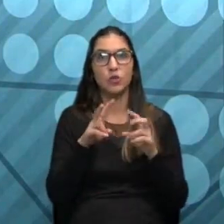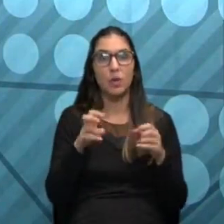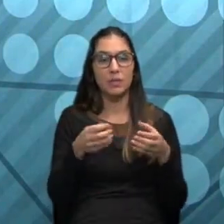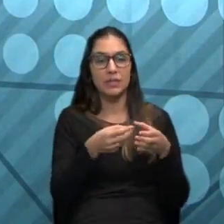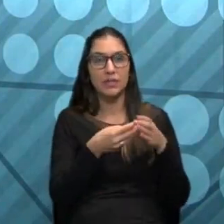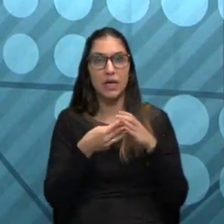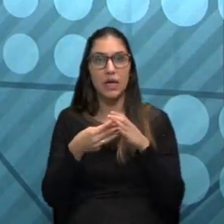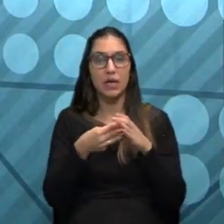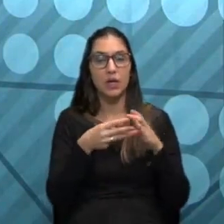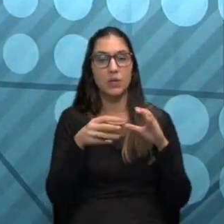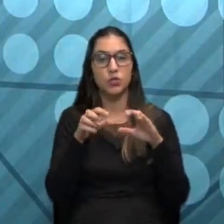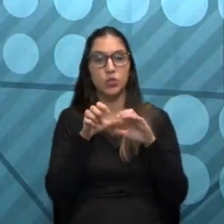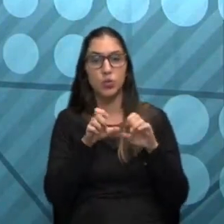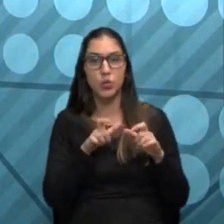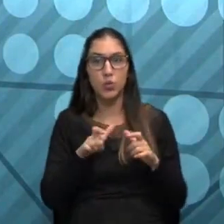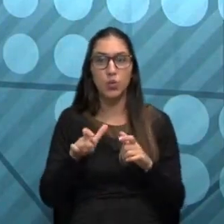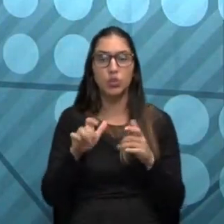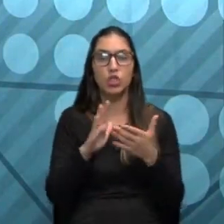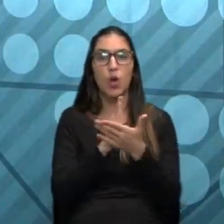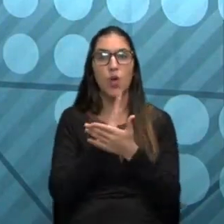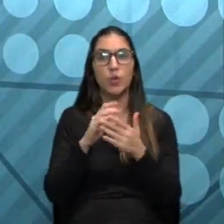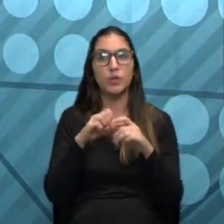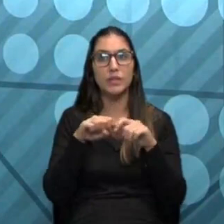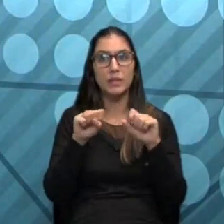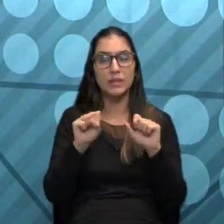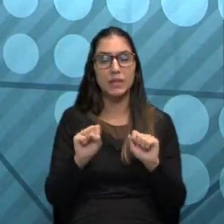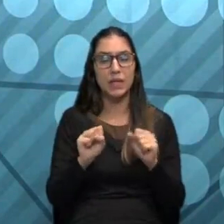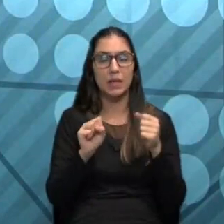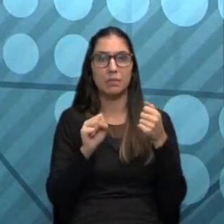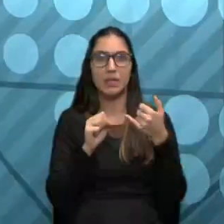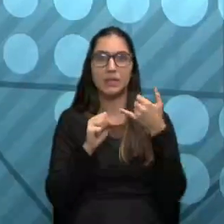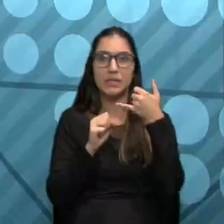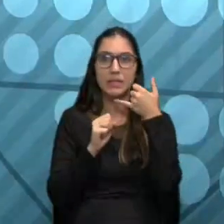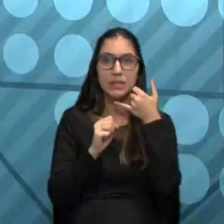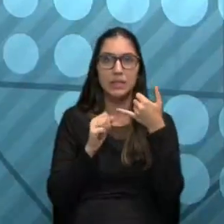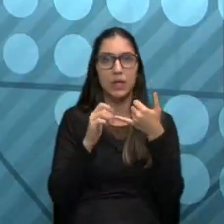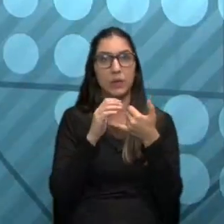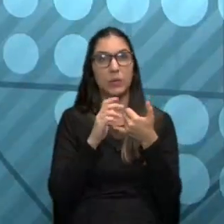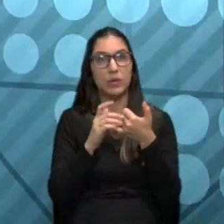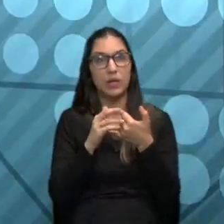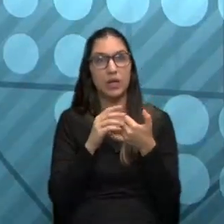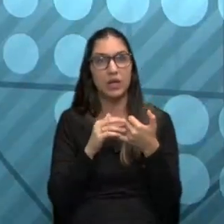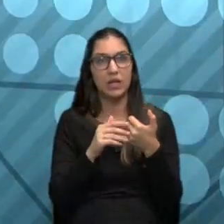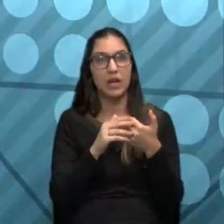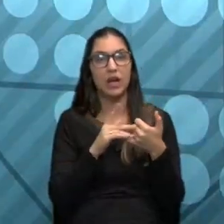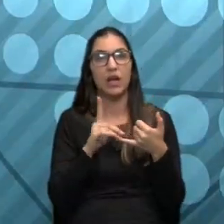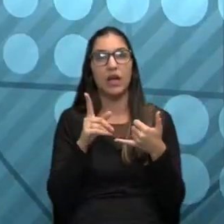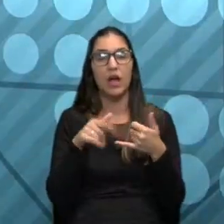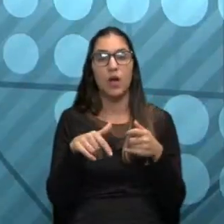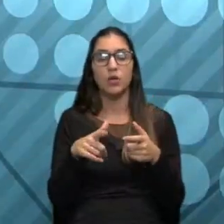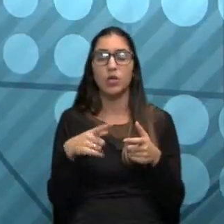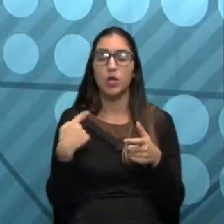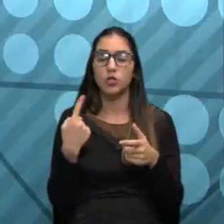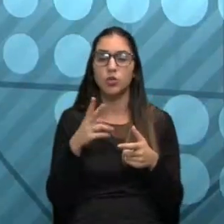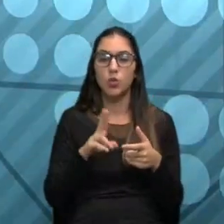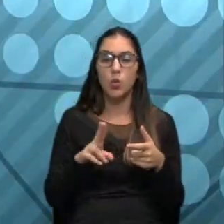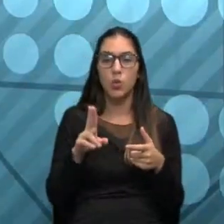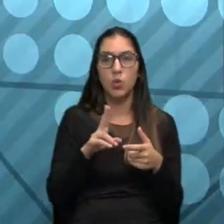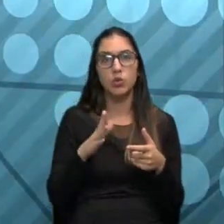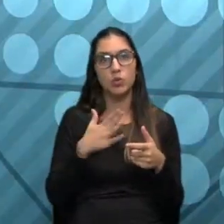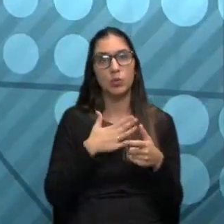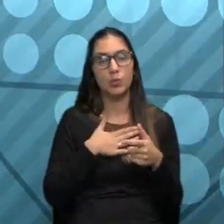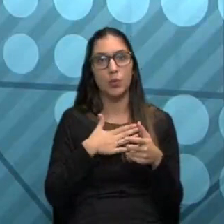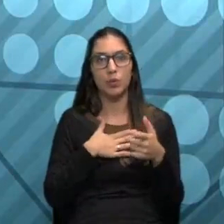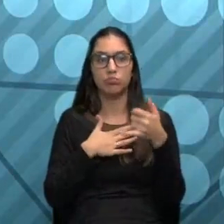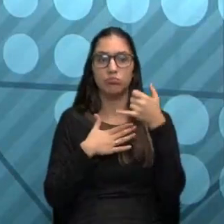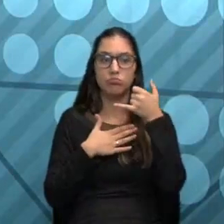e a infraestrutura básica de alguns sistemas celulares. Sistema celular, que é esse sistema que a gente usa nos nossos aparelhos celulares. Quando eu